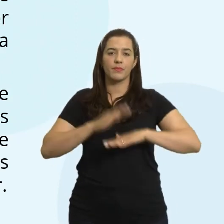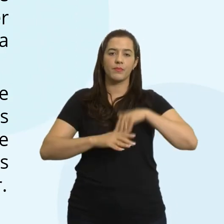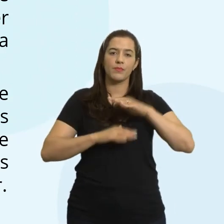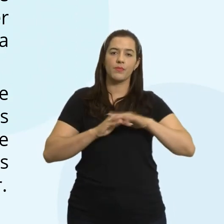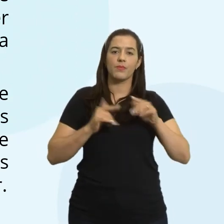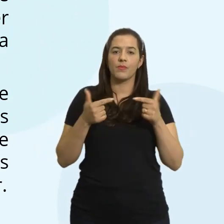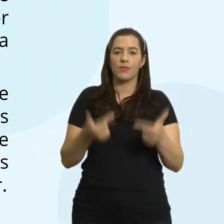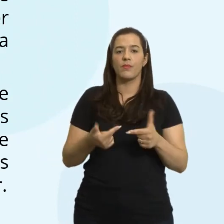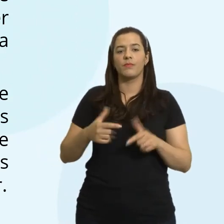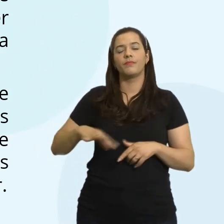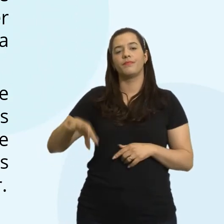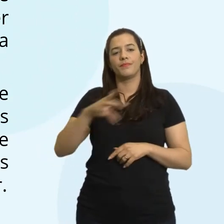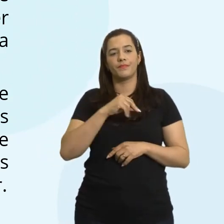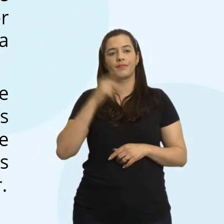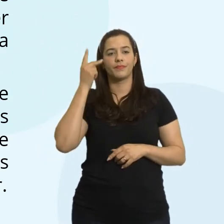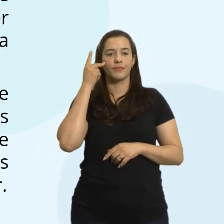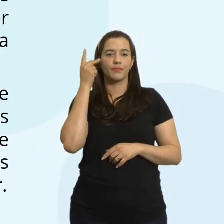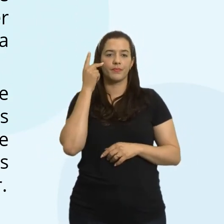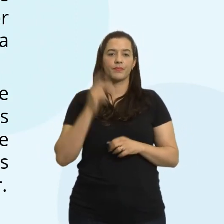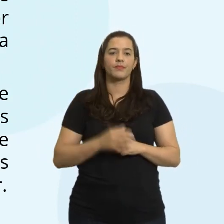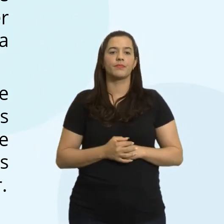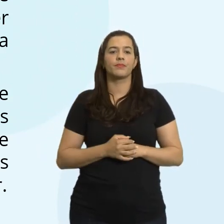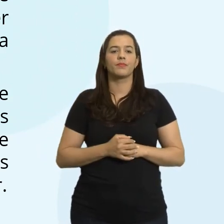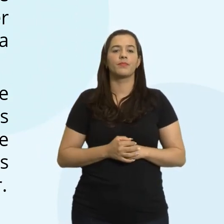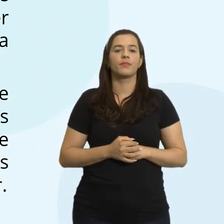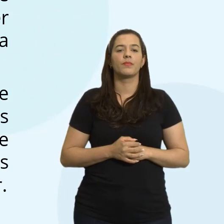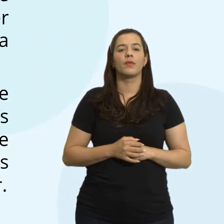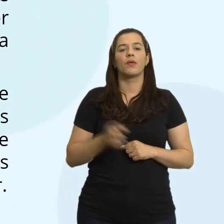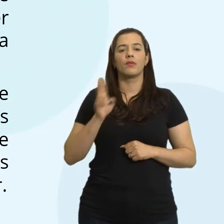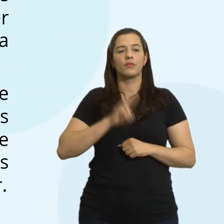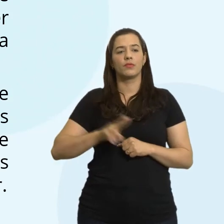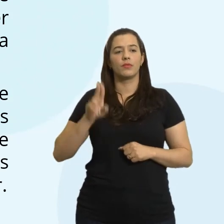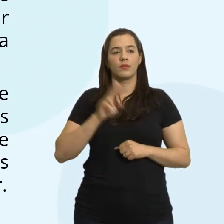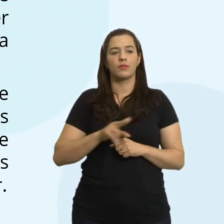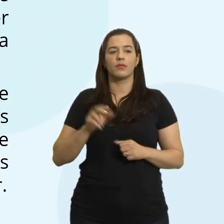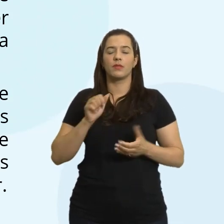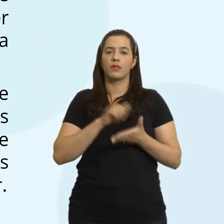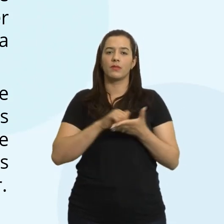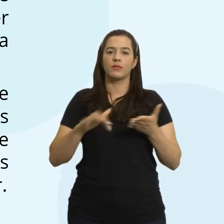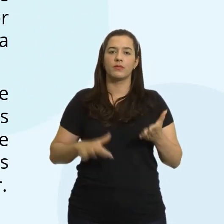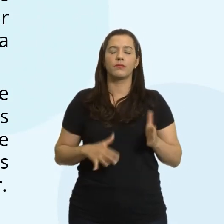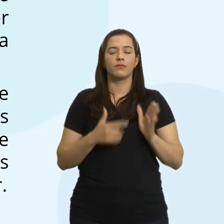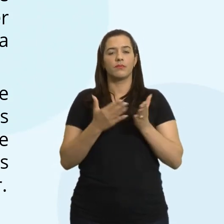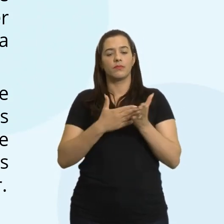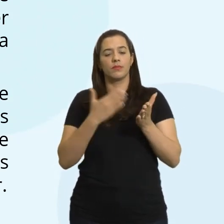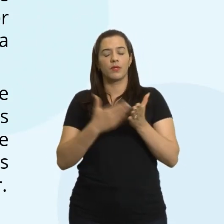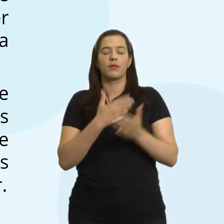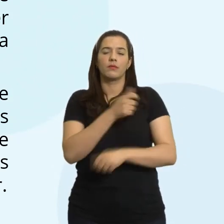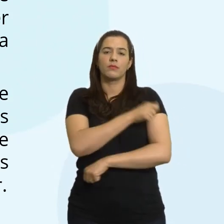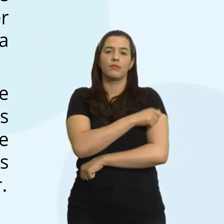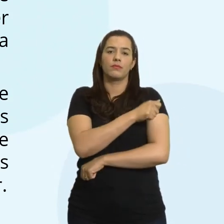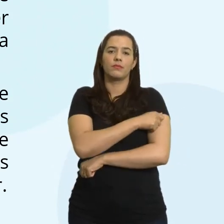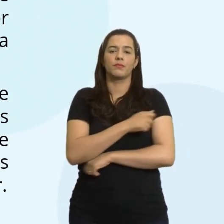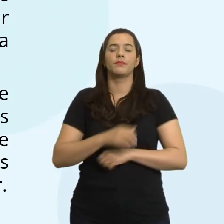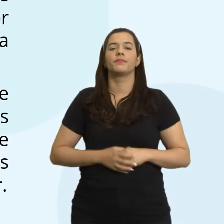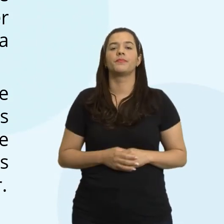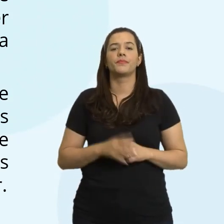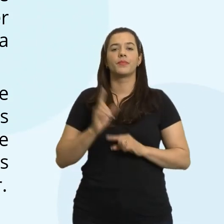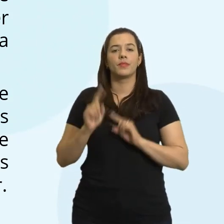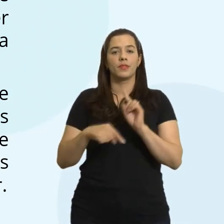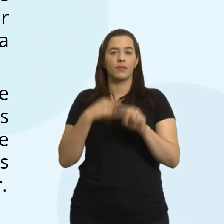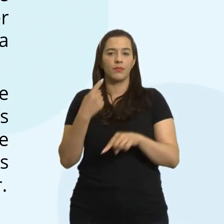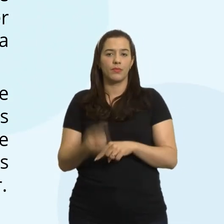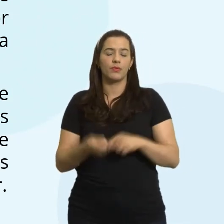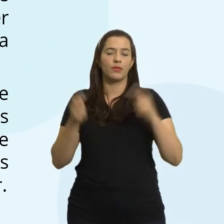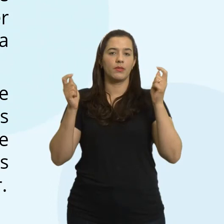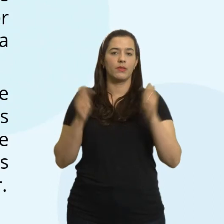Paulo Faz Escola, utilizando as atividades apresentadas no caderno do aluno. Em seguida,